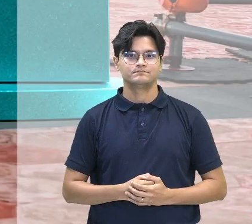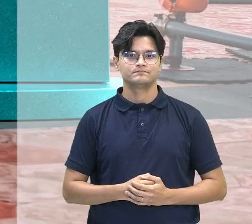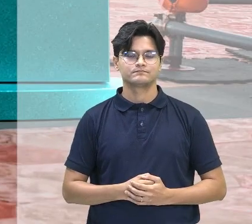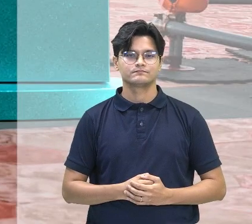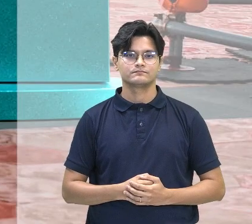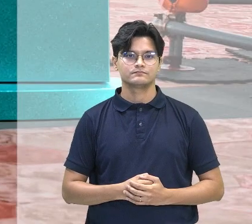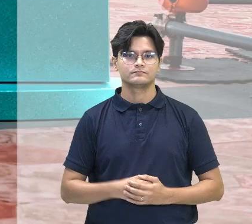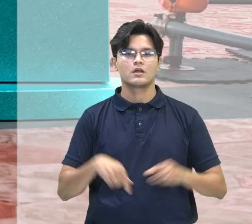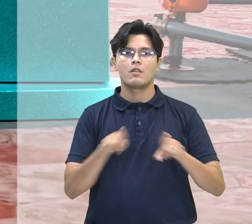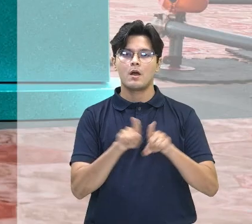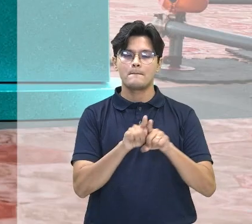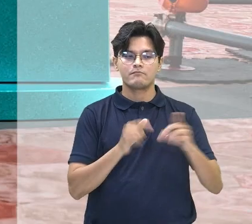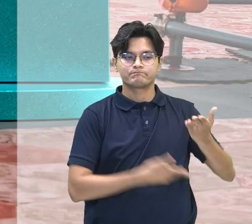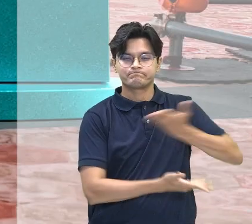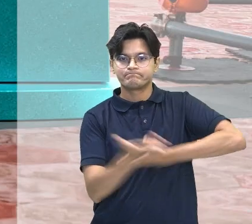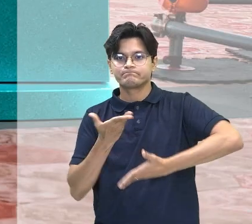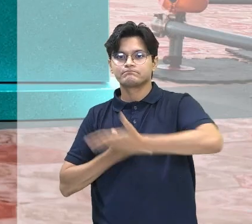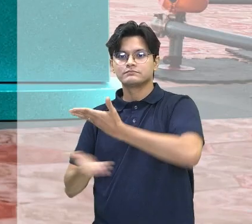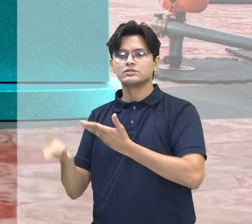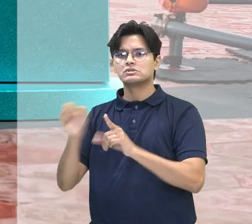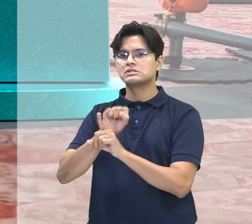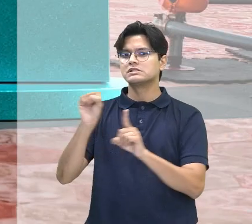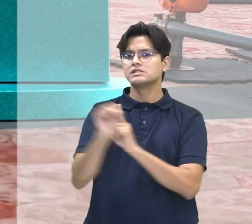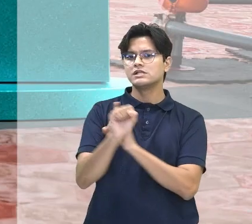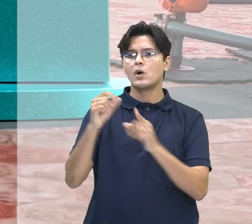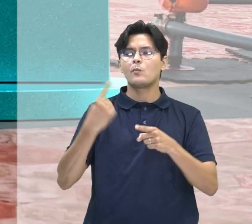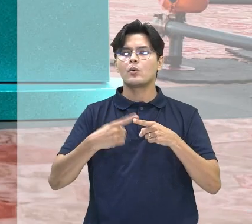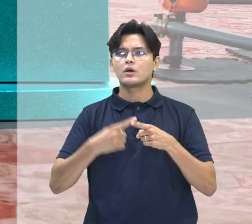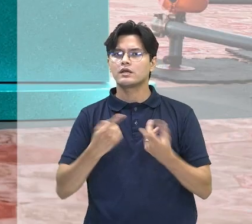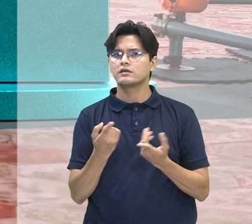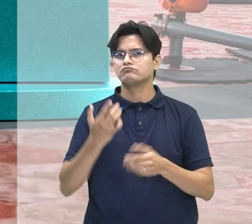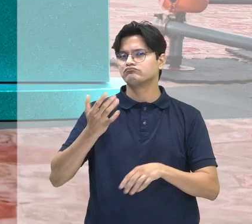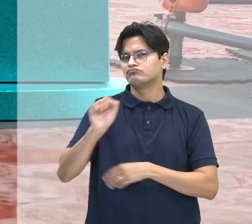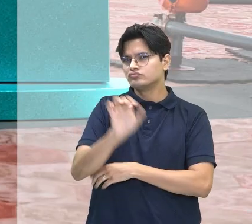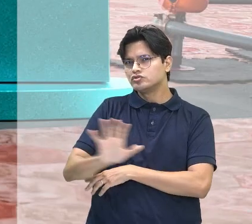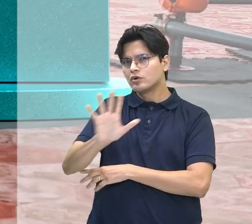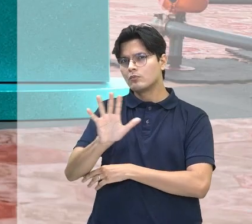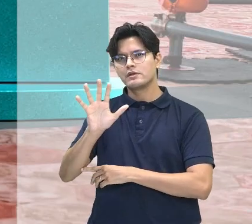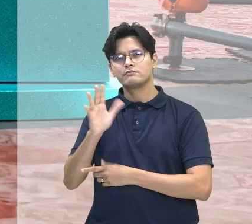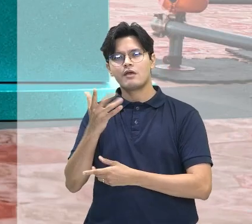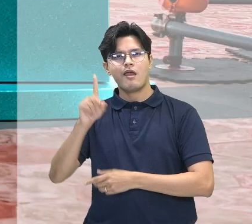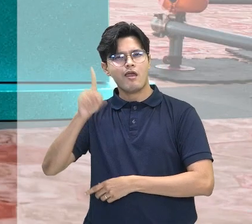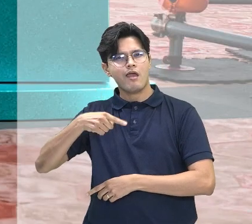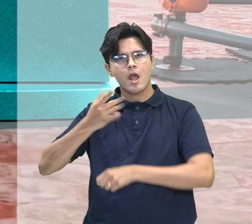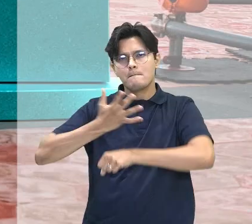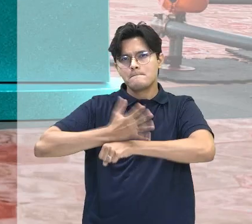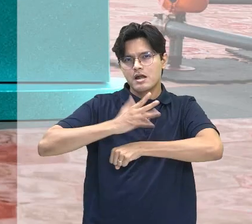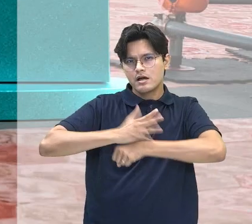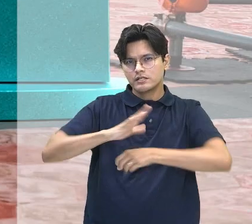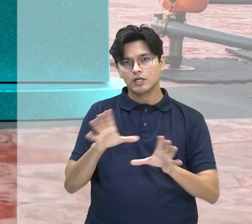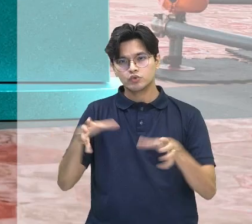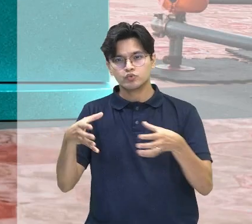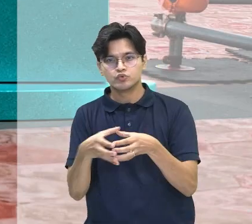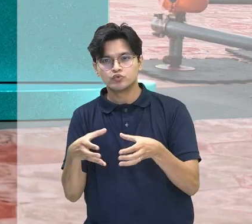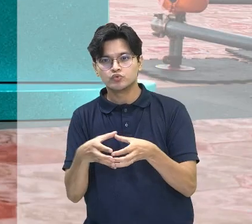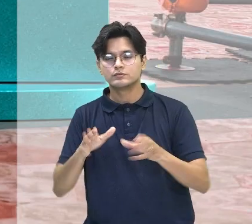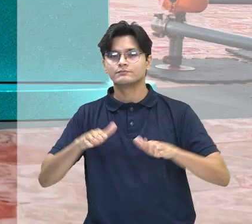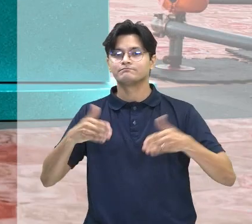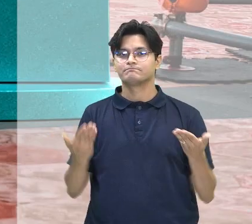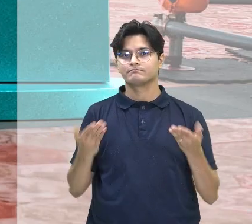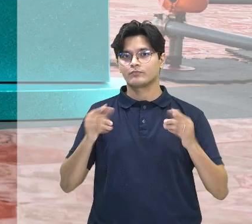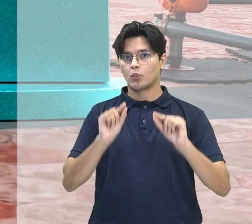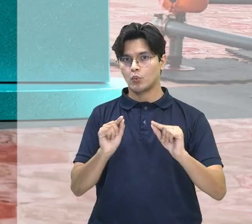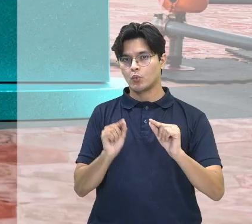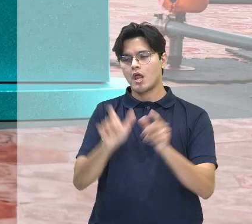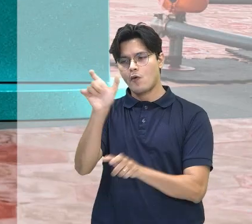a interação social, porque, como eu falei para vocês, é uma prática que geralmente é feita em grupo, ou seja, é uma forma também de fazer com que as pessoas